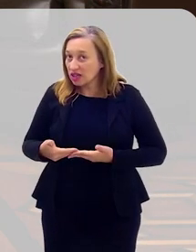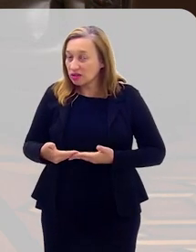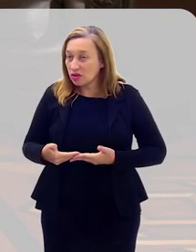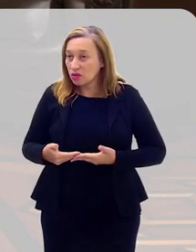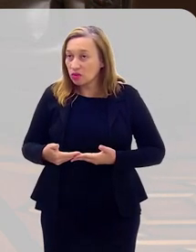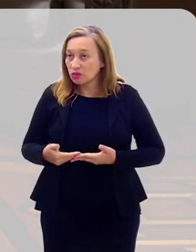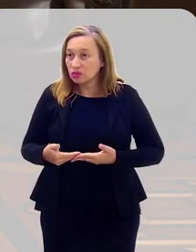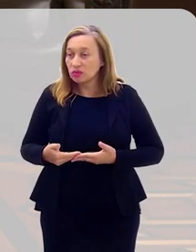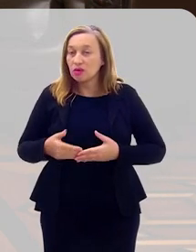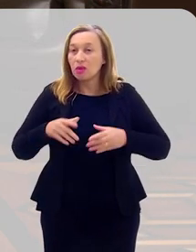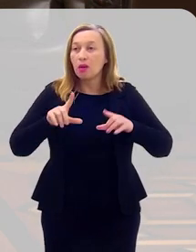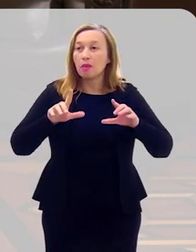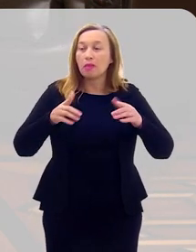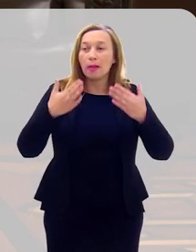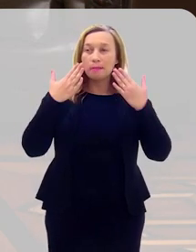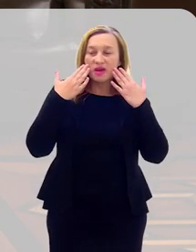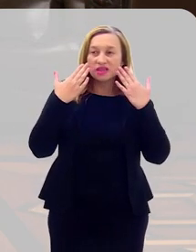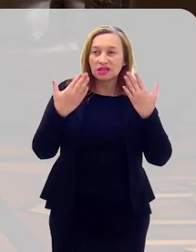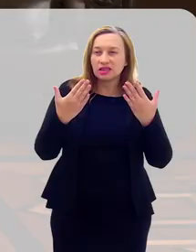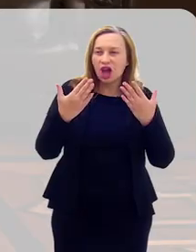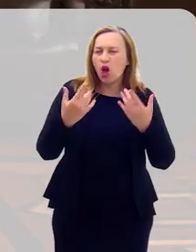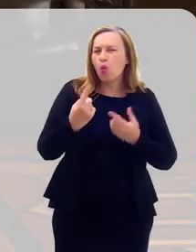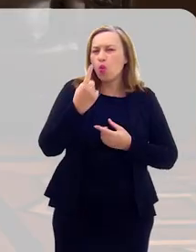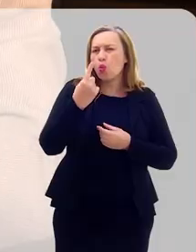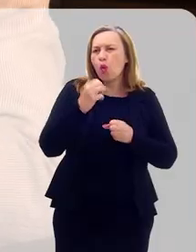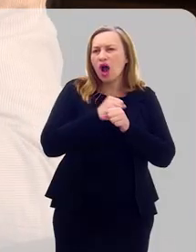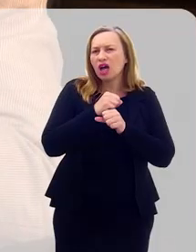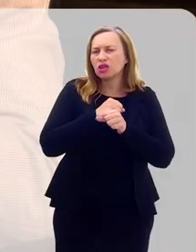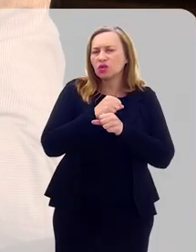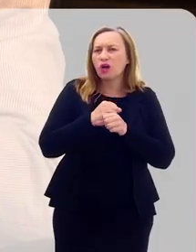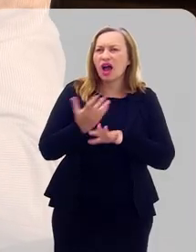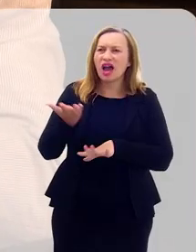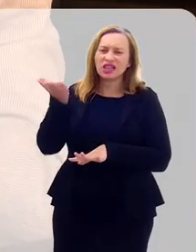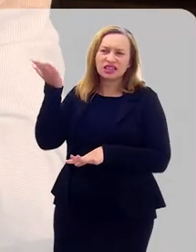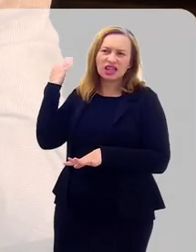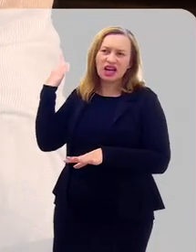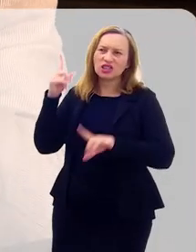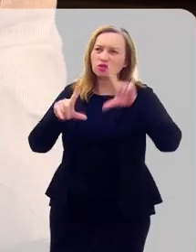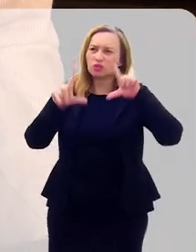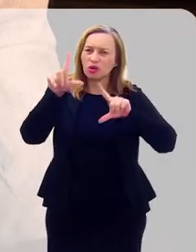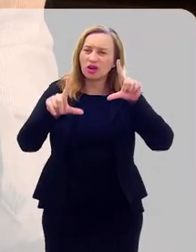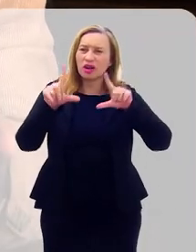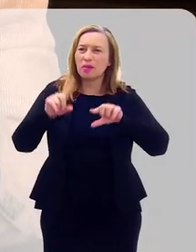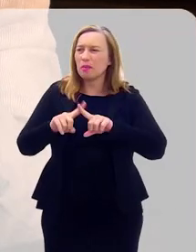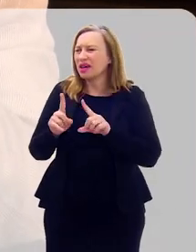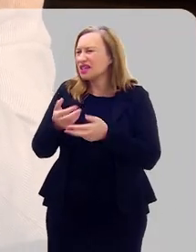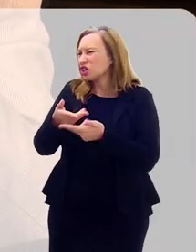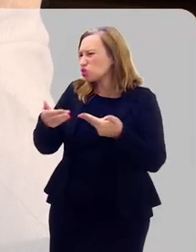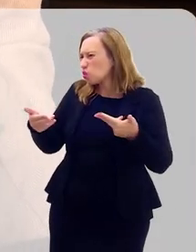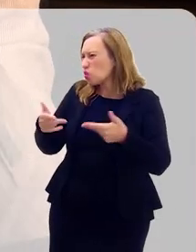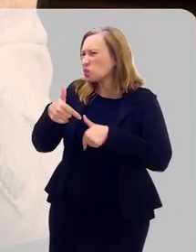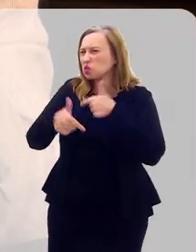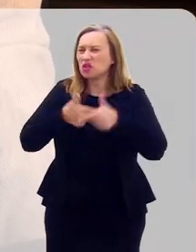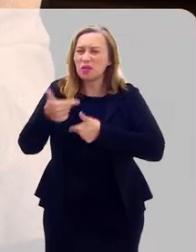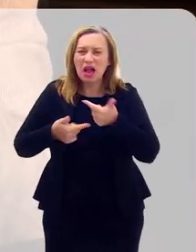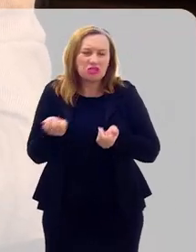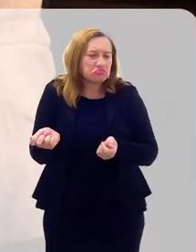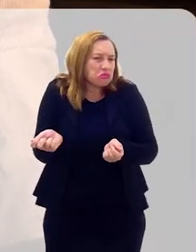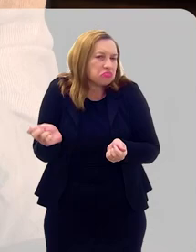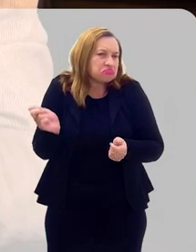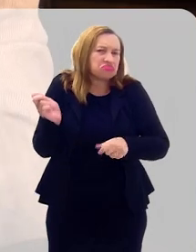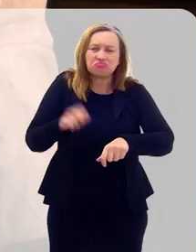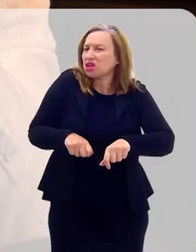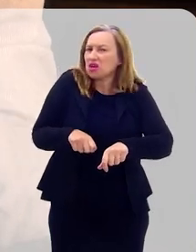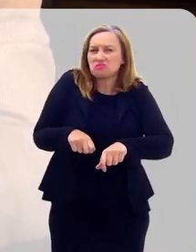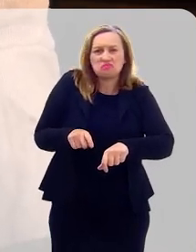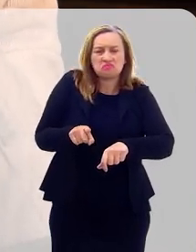convidado a vir ao programa para apresentar mais ou menos um ano atrás, mais ou menos isso. E as coisas, o trabalho, enfim, a gente acabou